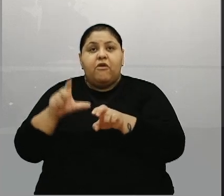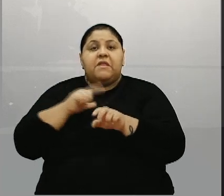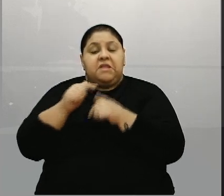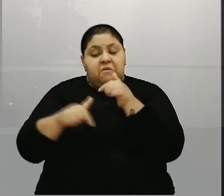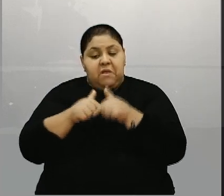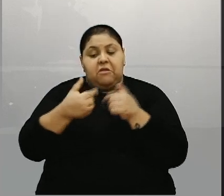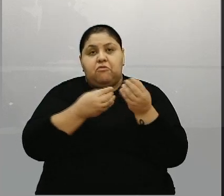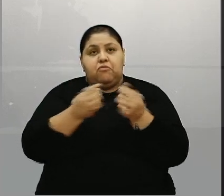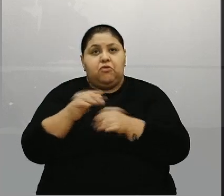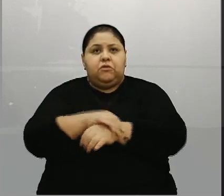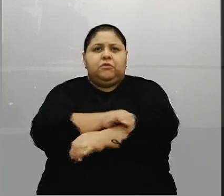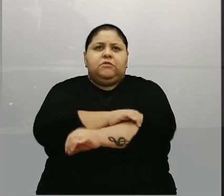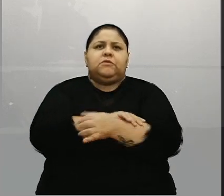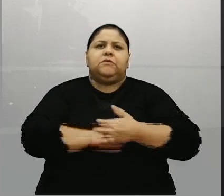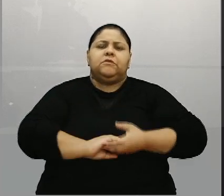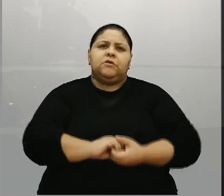muito.